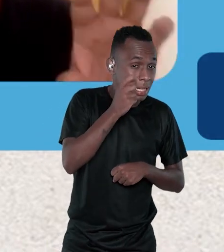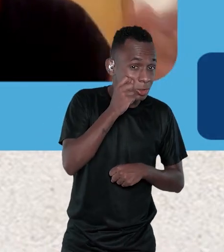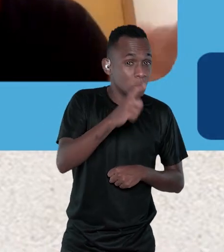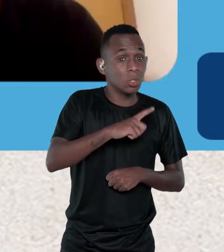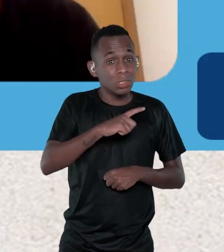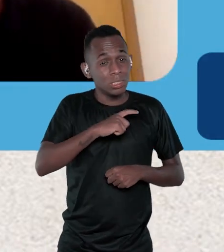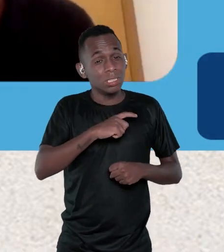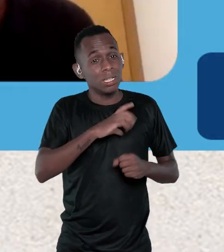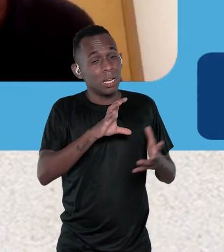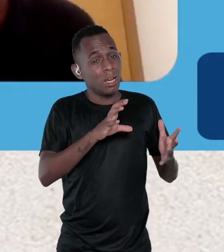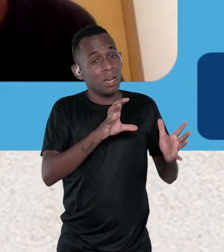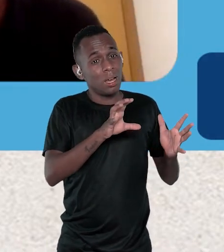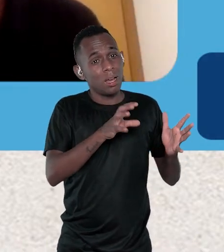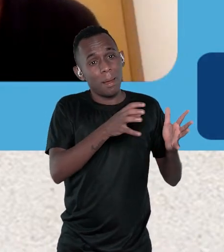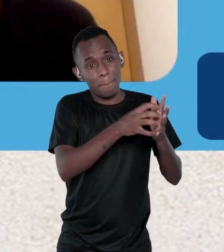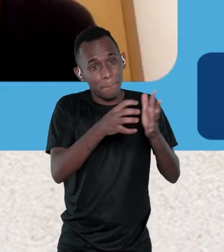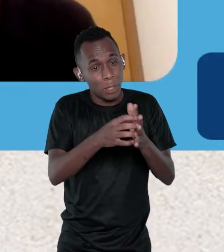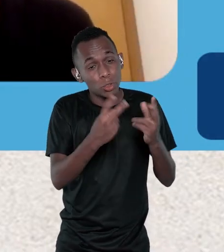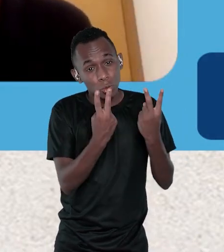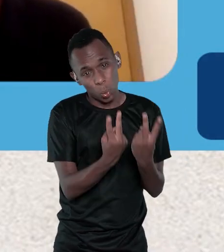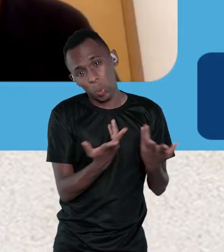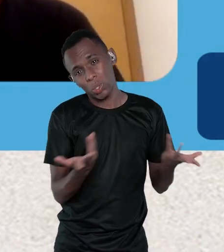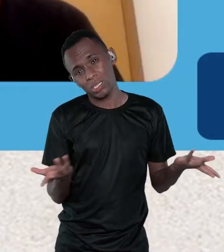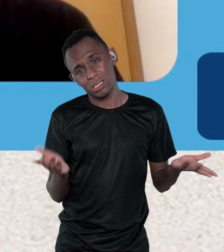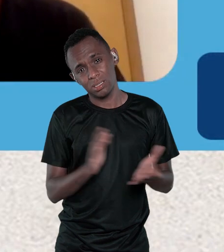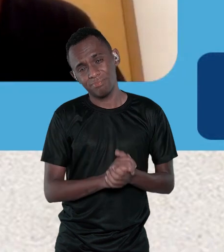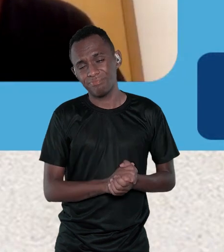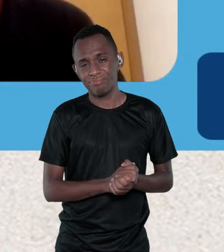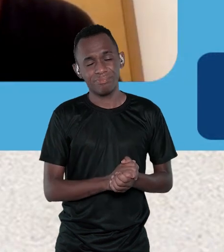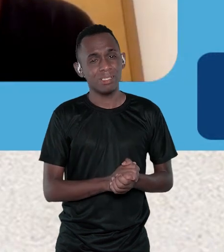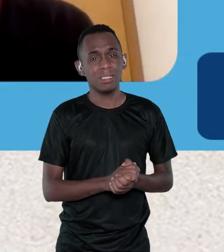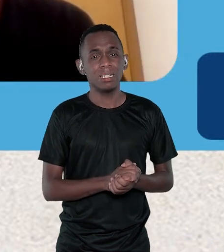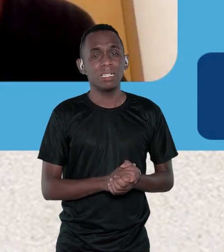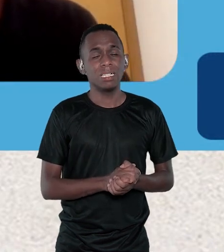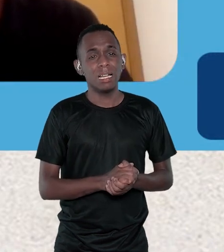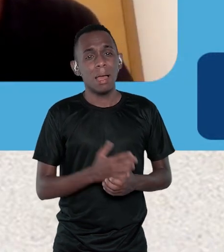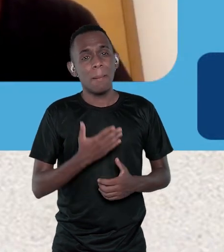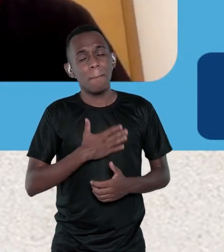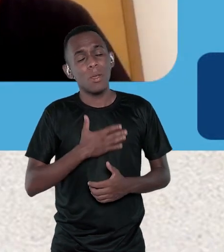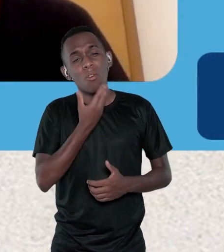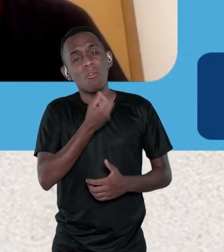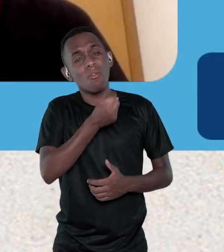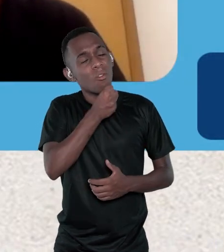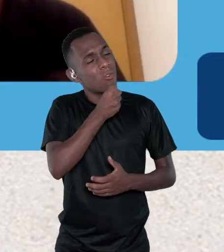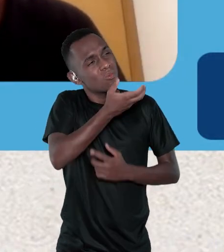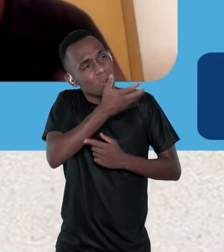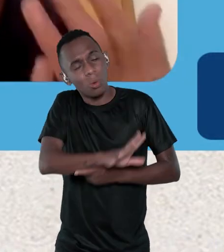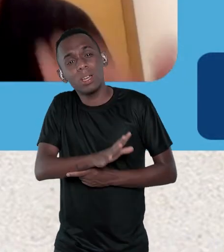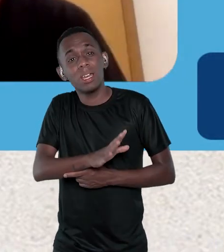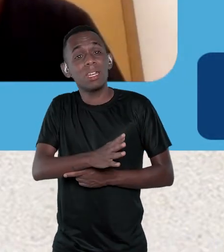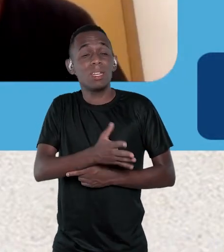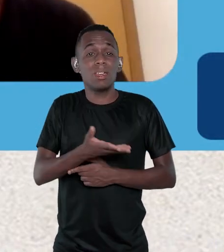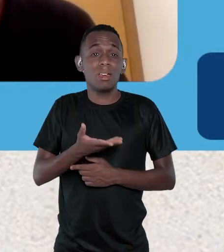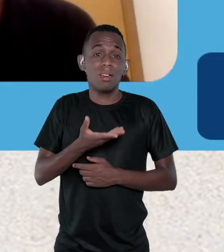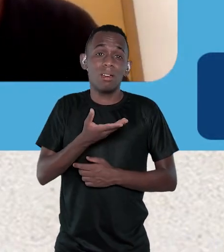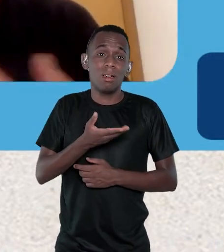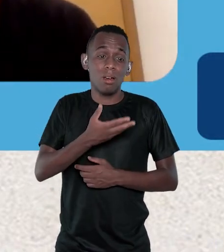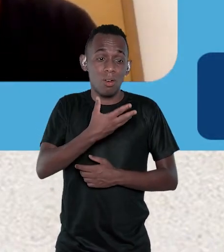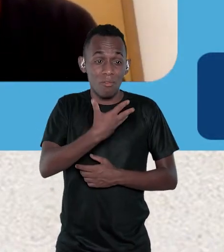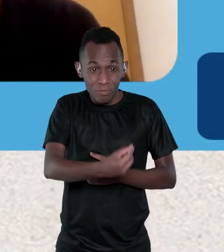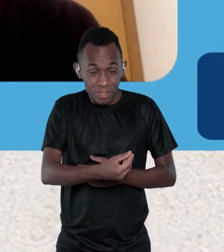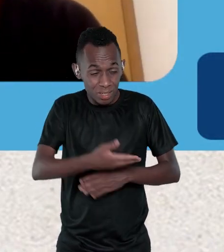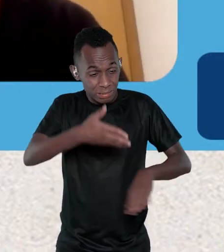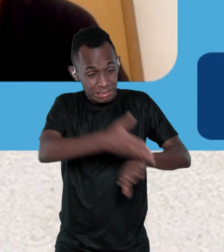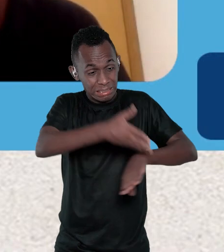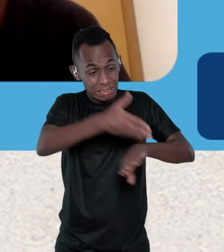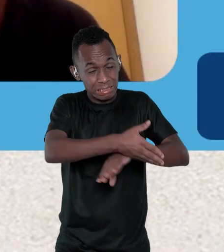clubes, um do PSD, outro da UDN. E ele não queria que os filhos dele